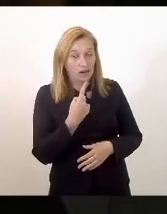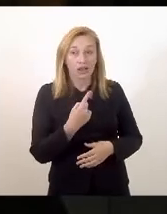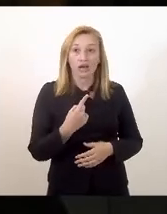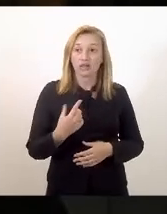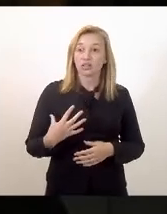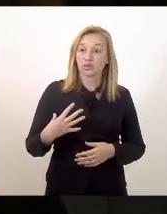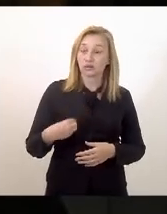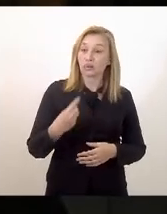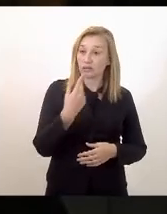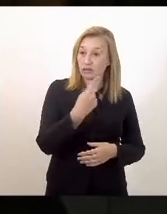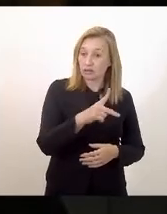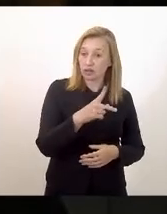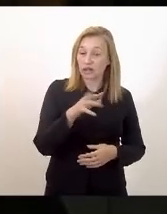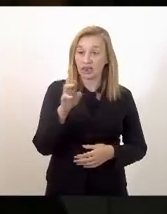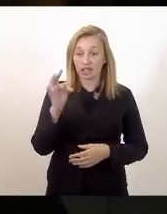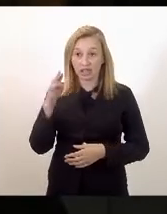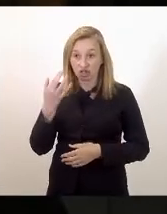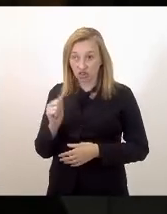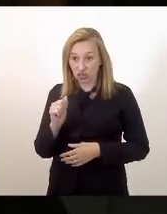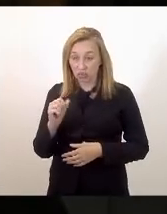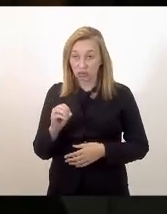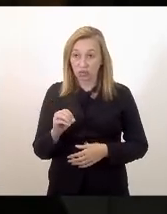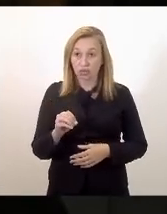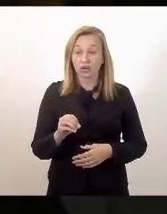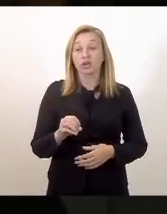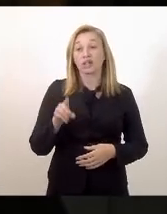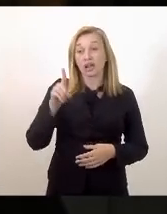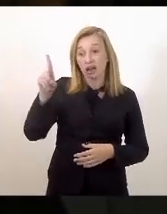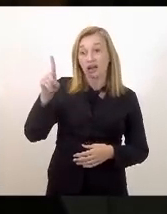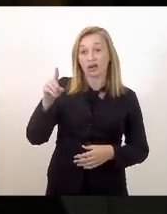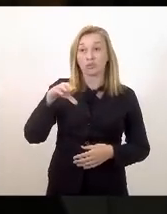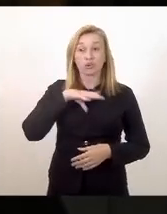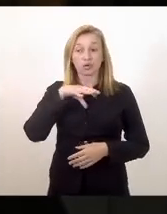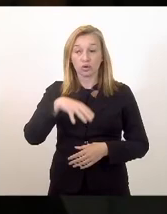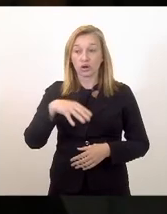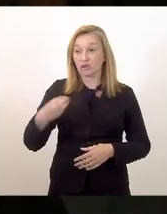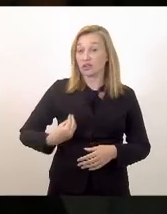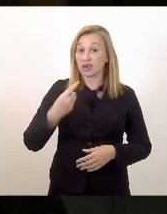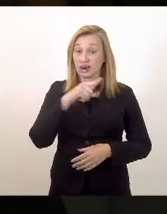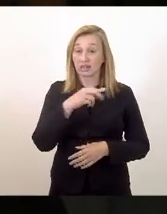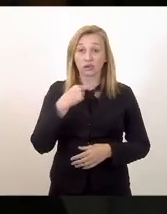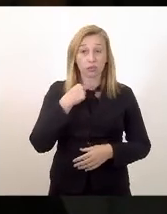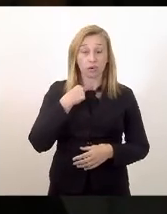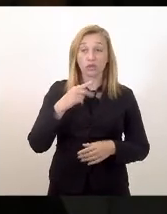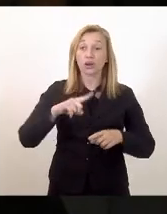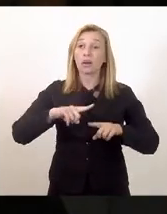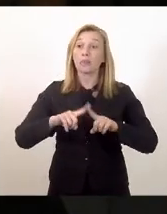mestrado em Portugal, não pôde estar presente, mas foi um momento muito importante, valoroso,